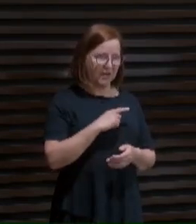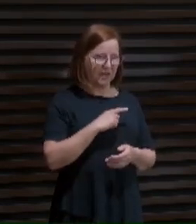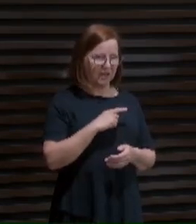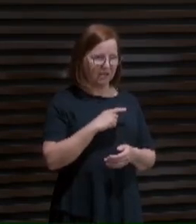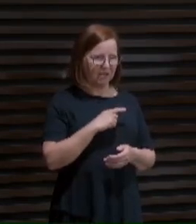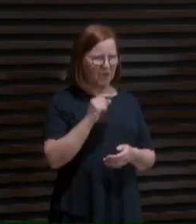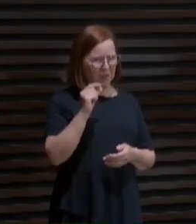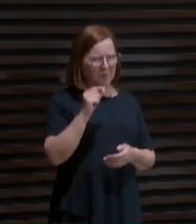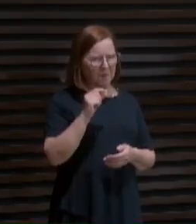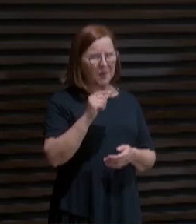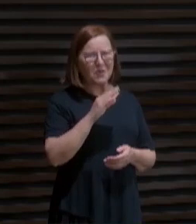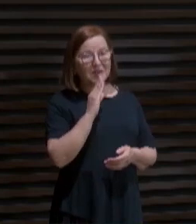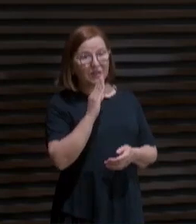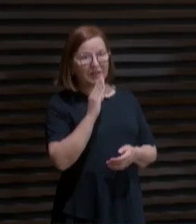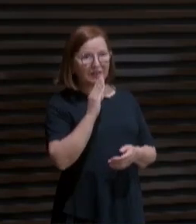conhecimentos